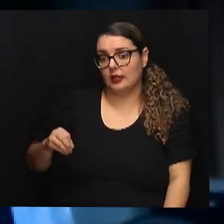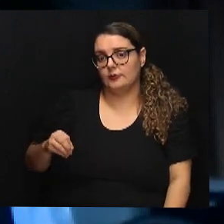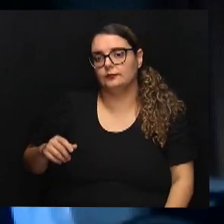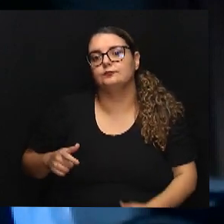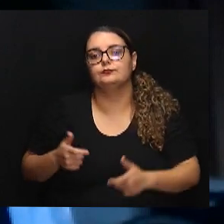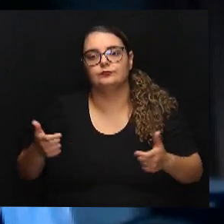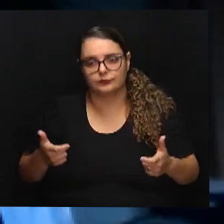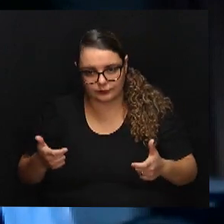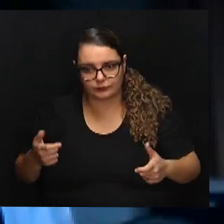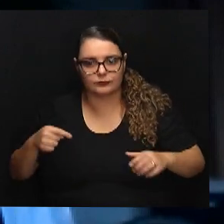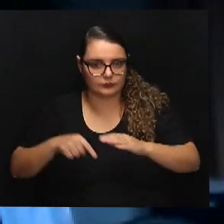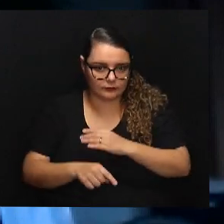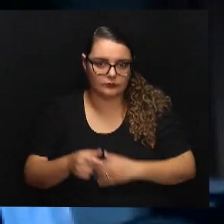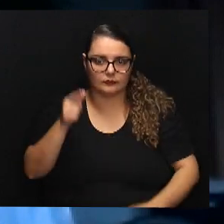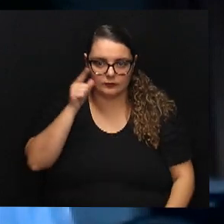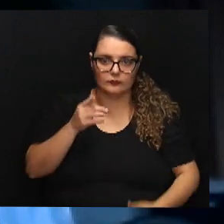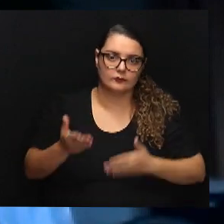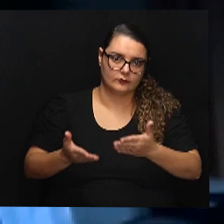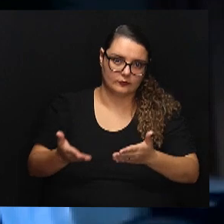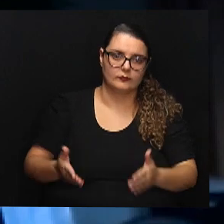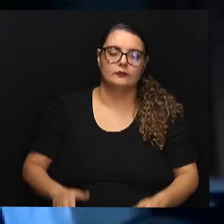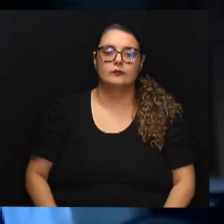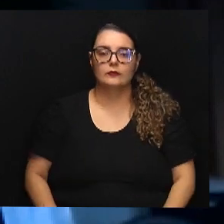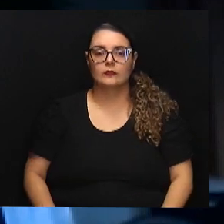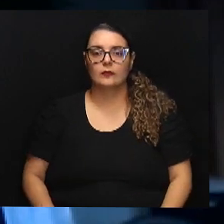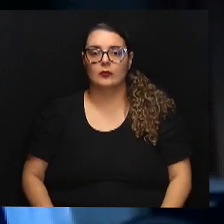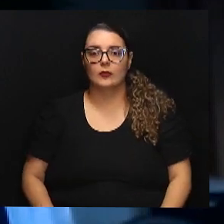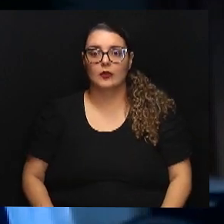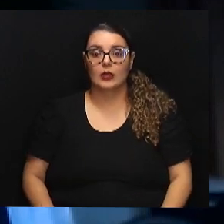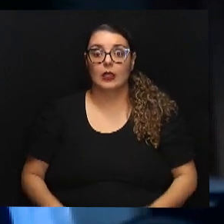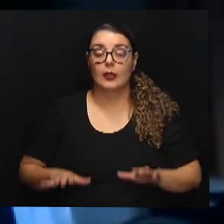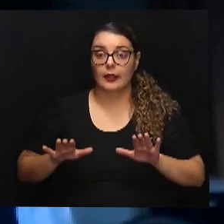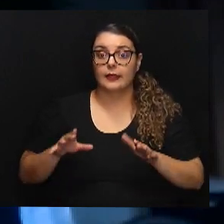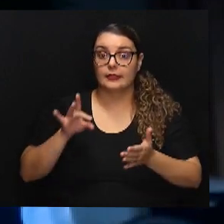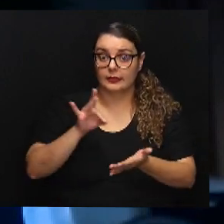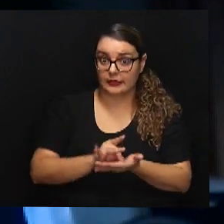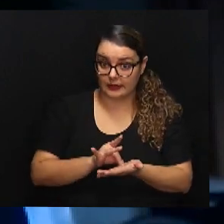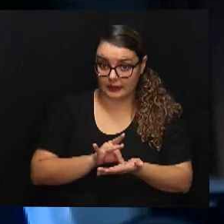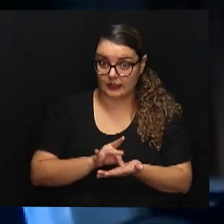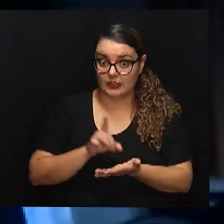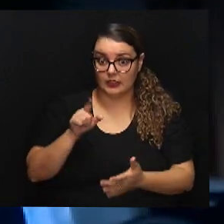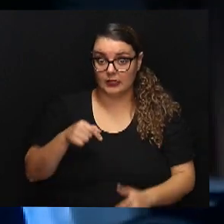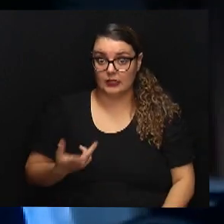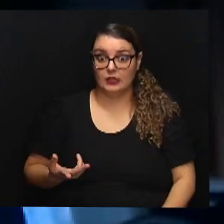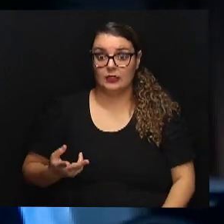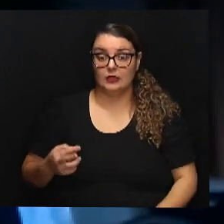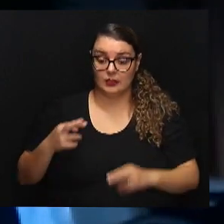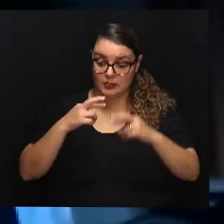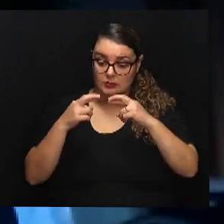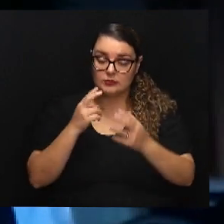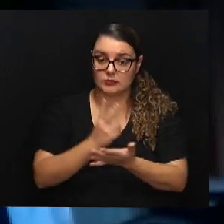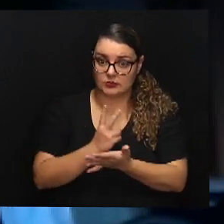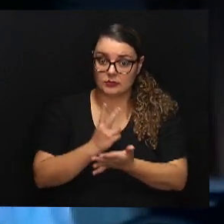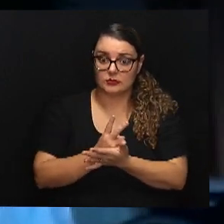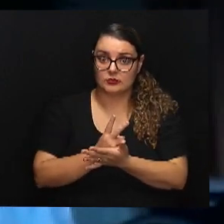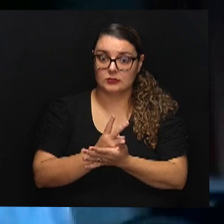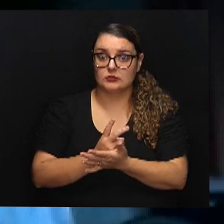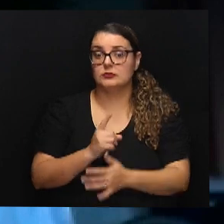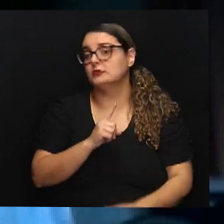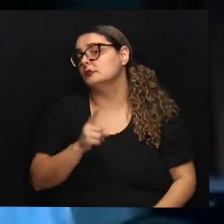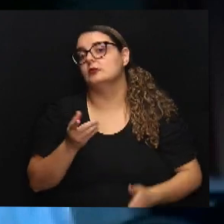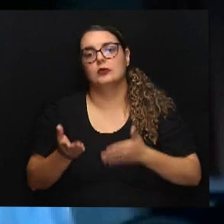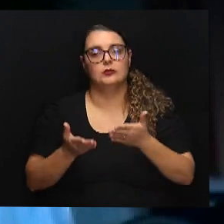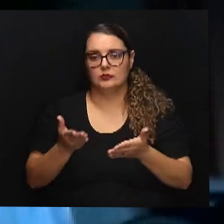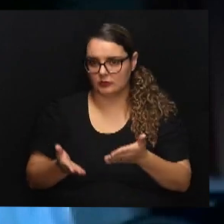ele tem bruxismo é um grande passo para a gente conseguir tratar, tá? Na verdade, é uma